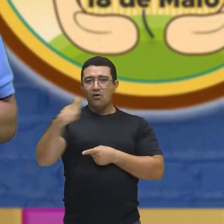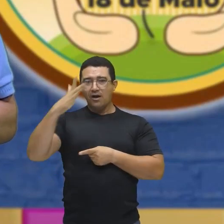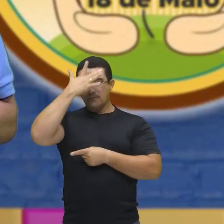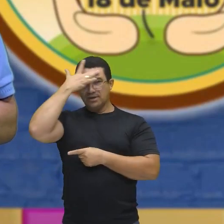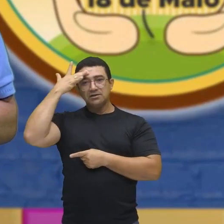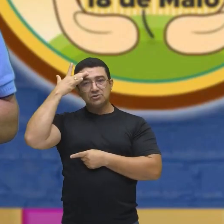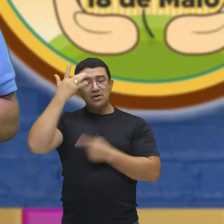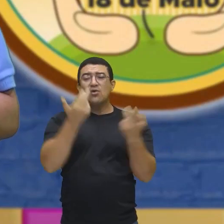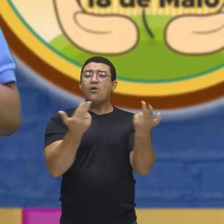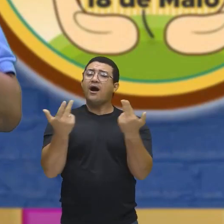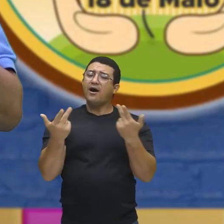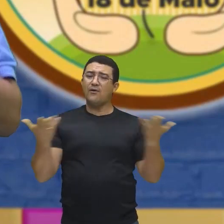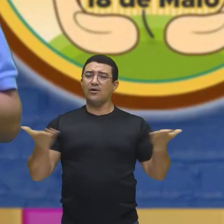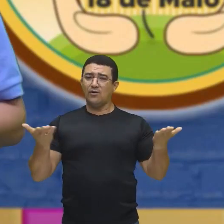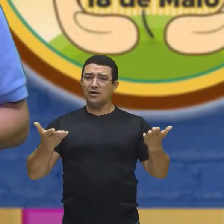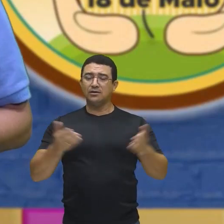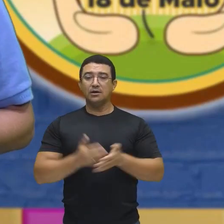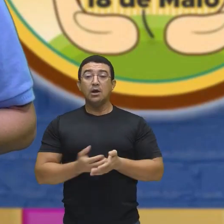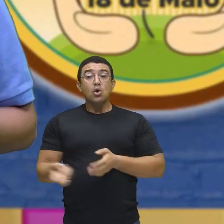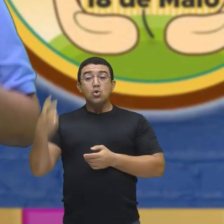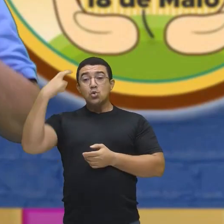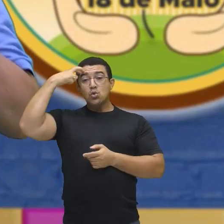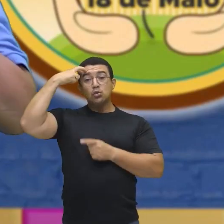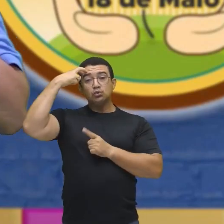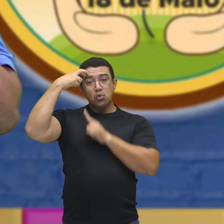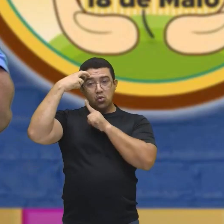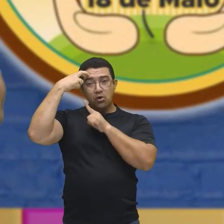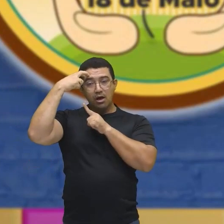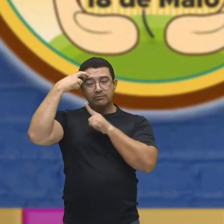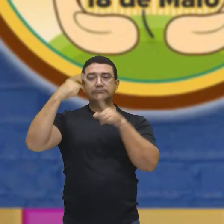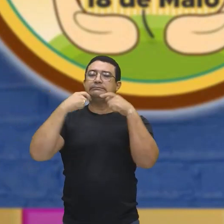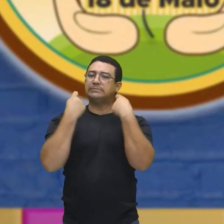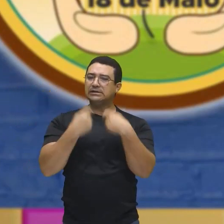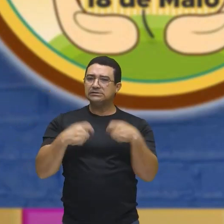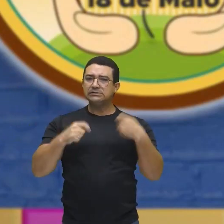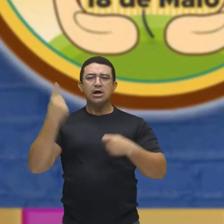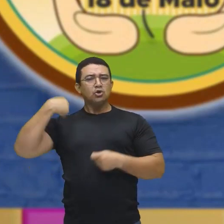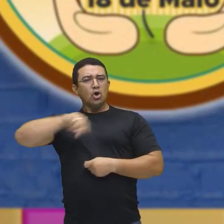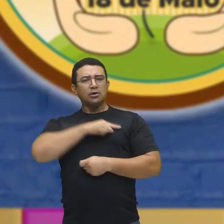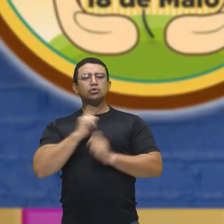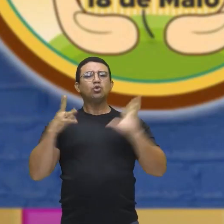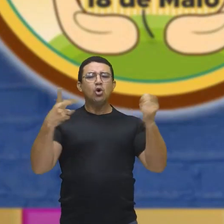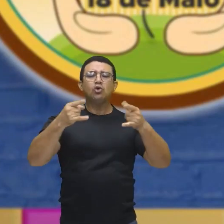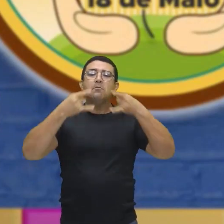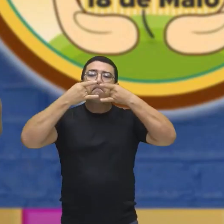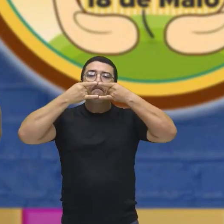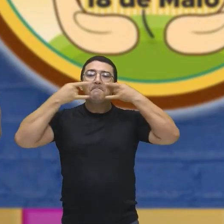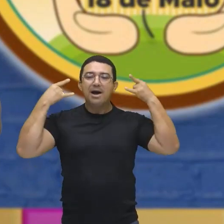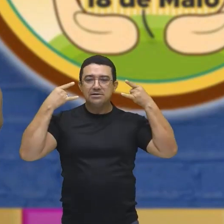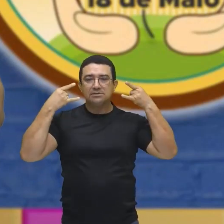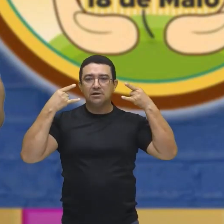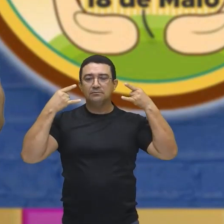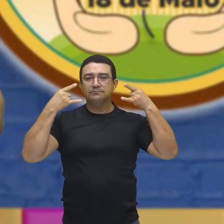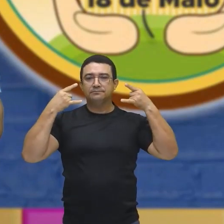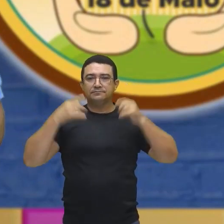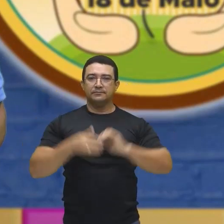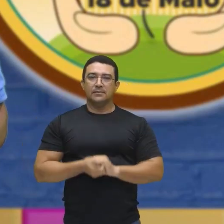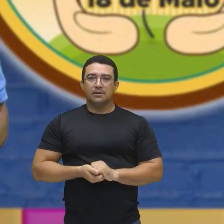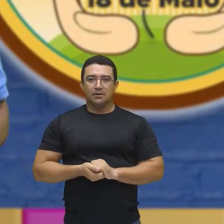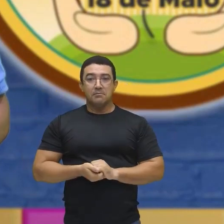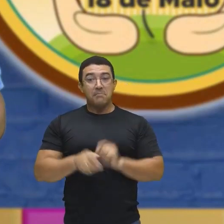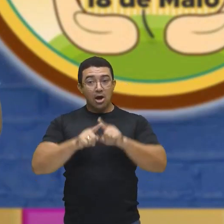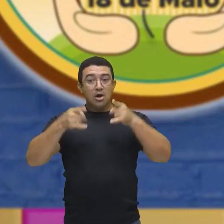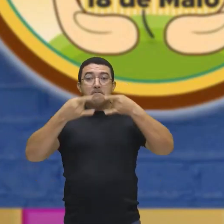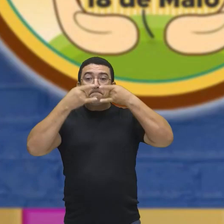fazendo agora. Culturalmente, nós deveríamos estar todo mundo usando máscara de forma